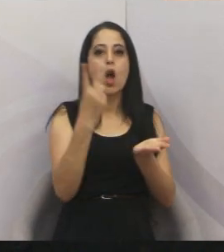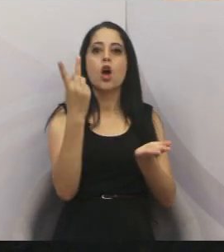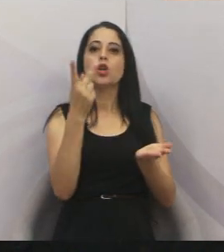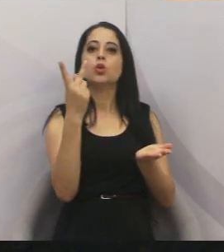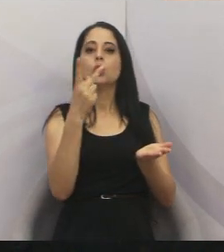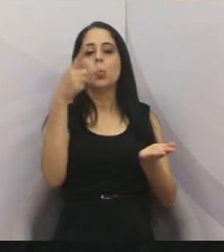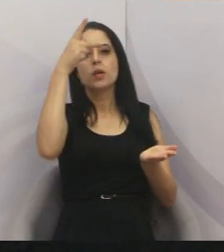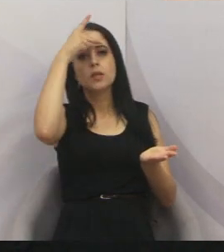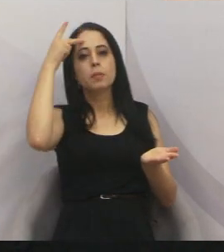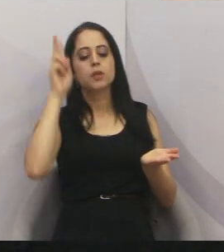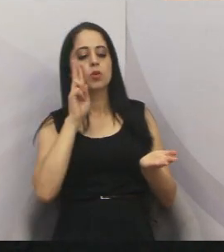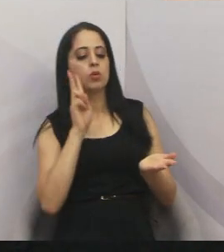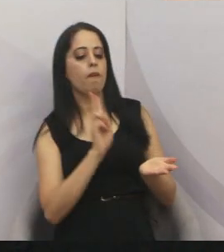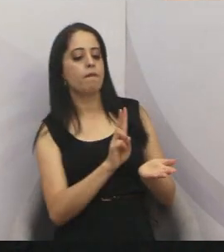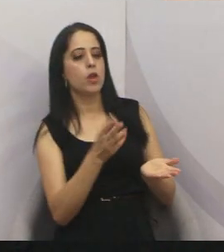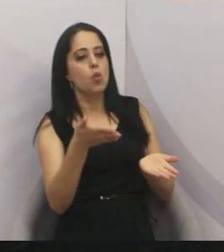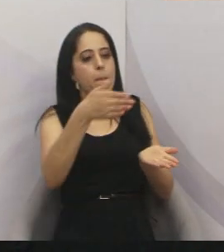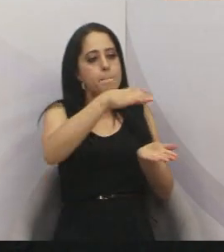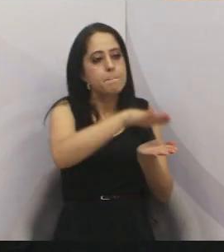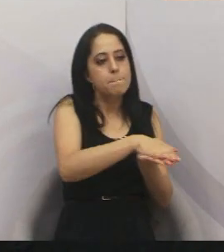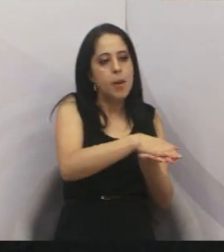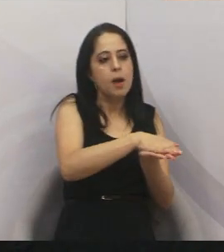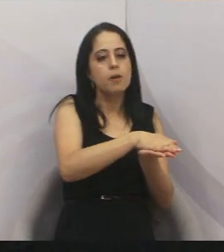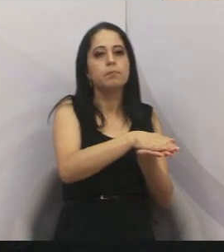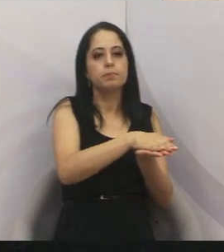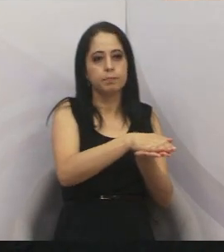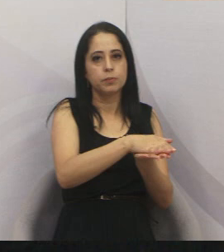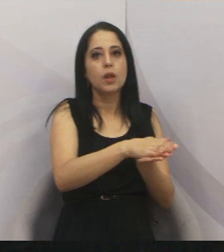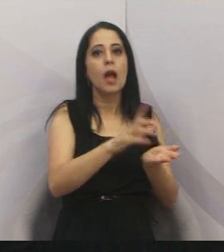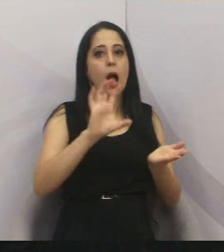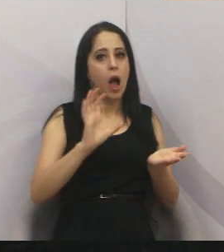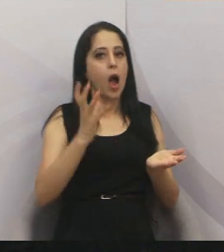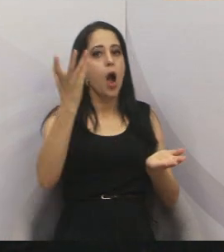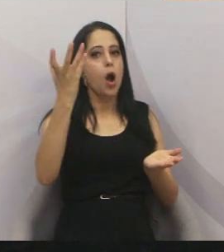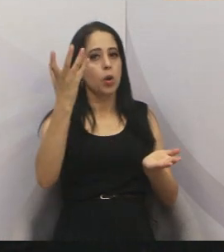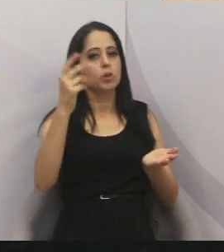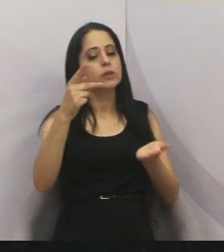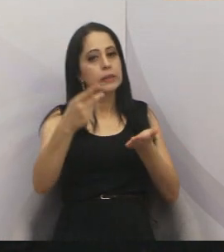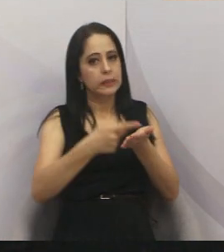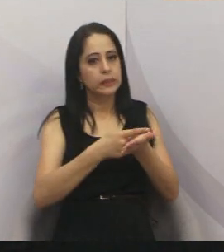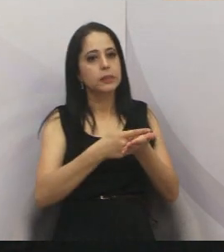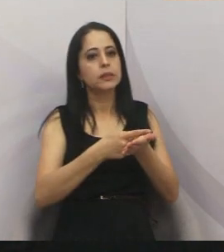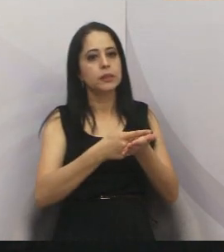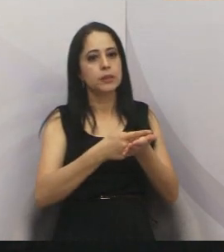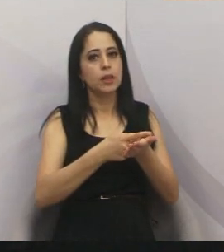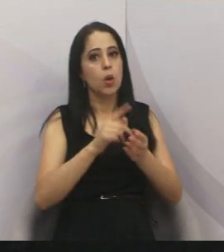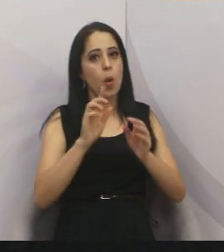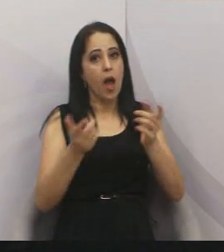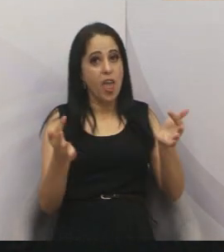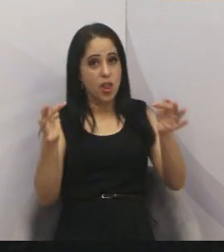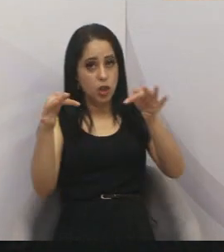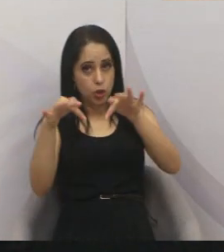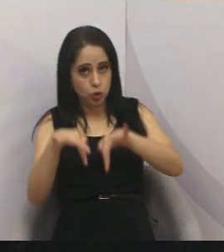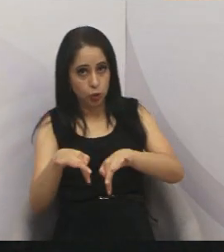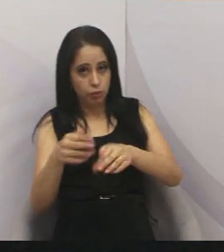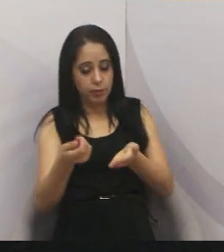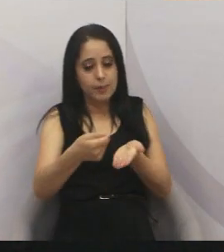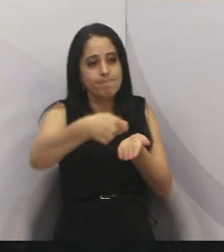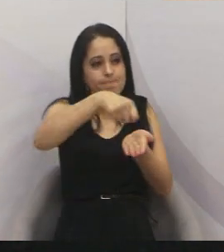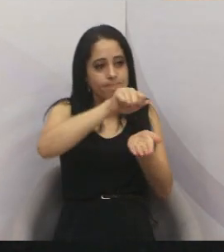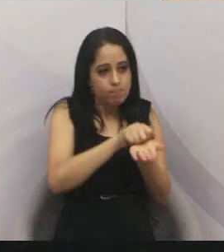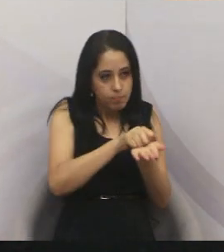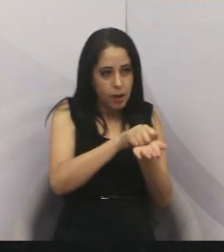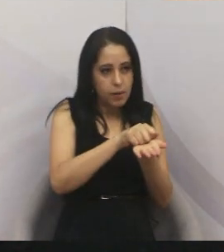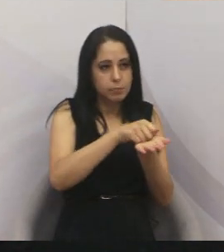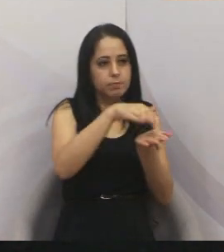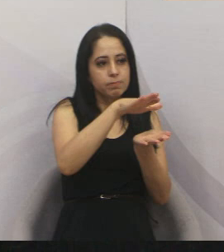duas testemunhas. Houveram ocorrências na votação e, ao final, no fechamento e lacração,